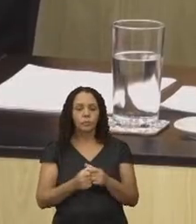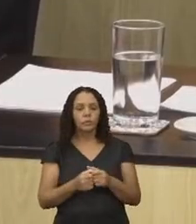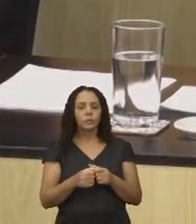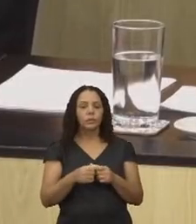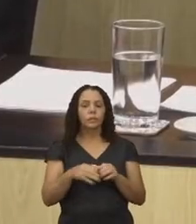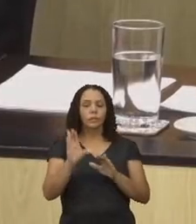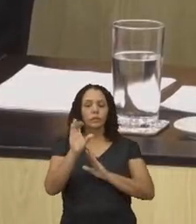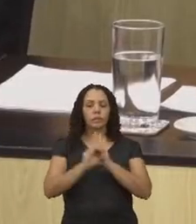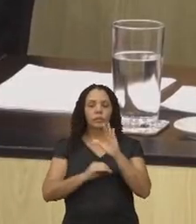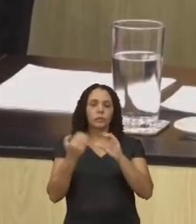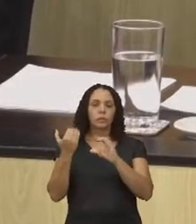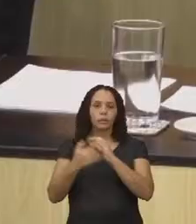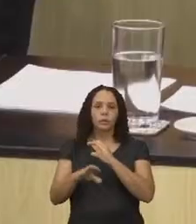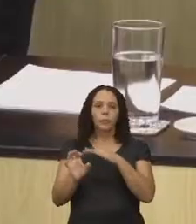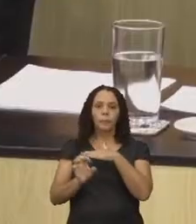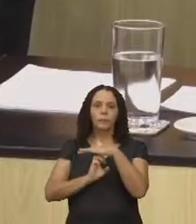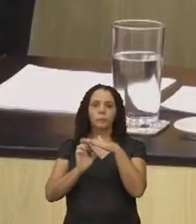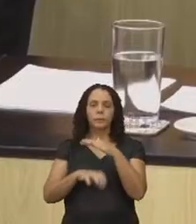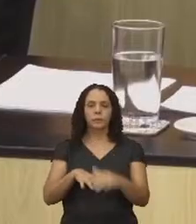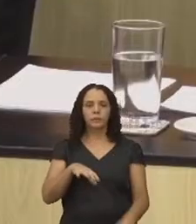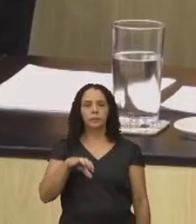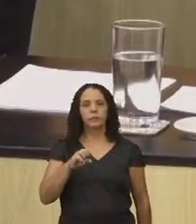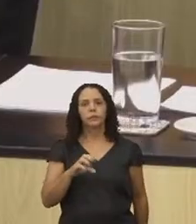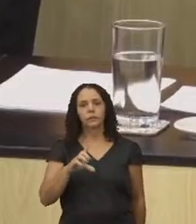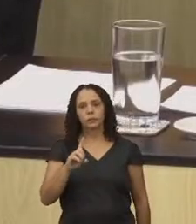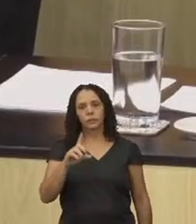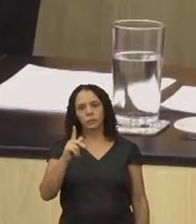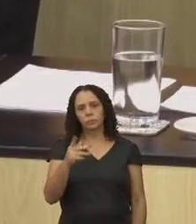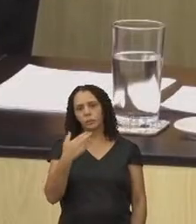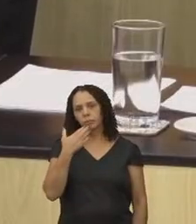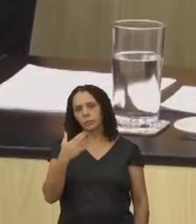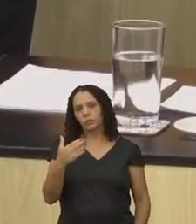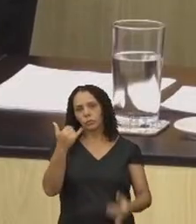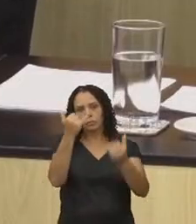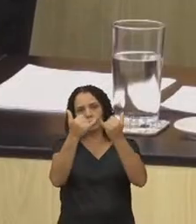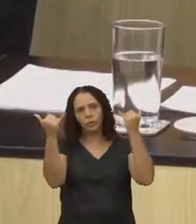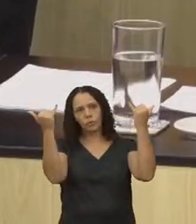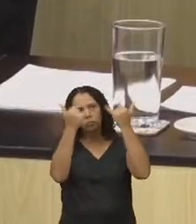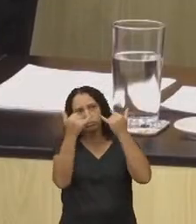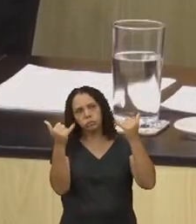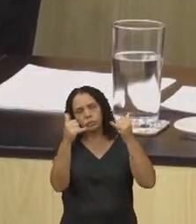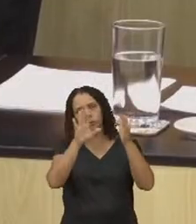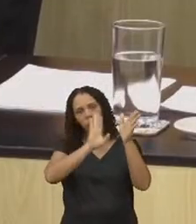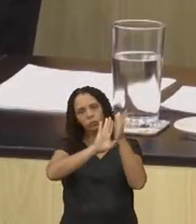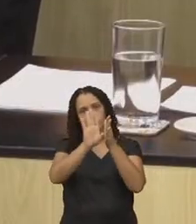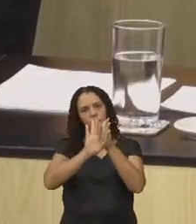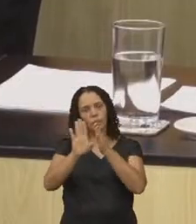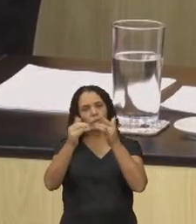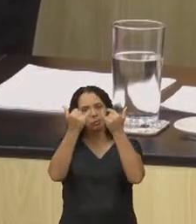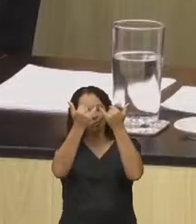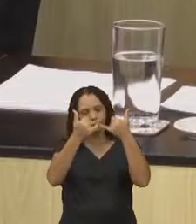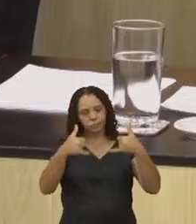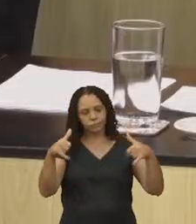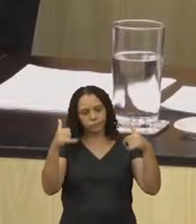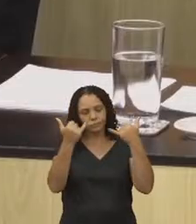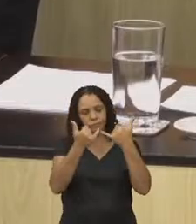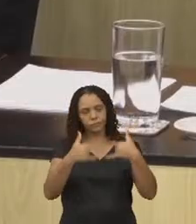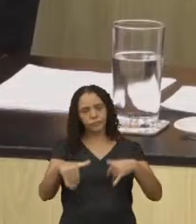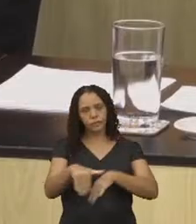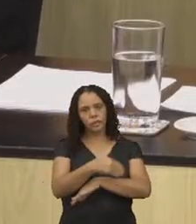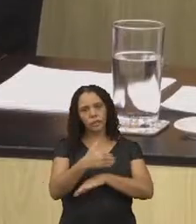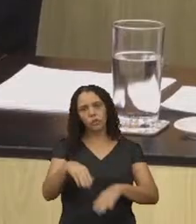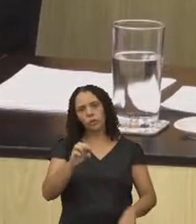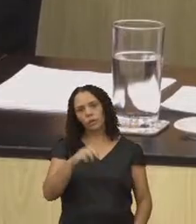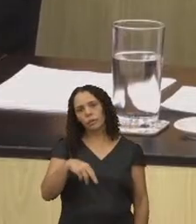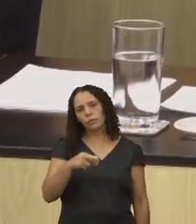regimentais, seja encaminhado ofício à EDP, solicitando a remoção de fios soltos, caídos e pendurados na rua Maria